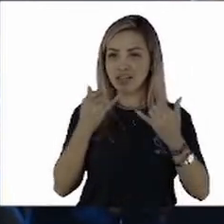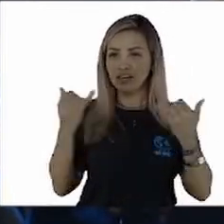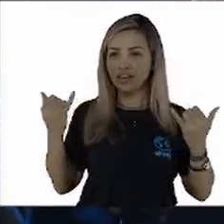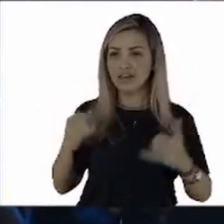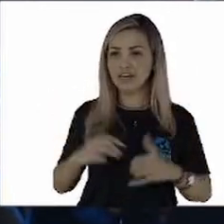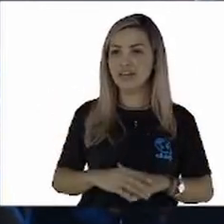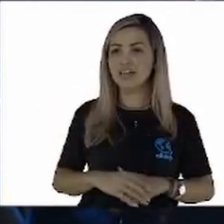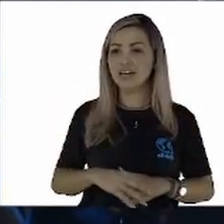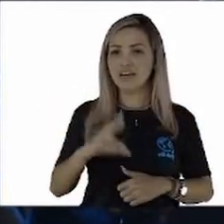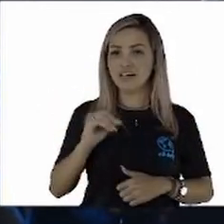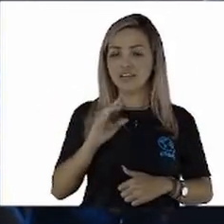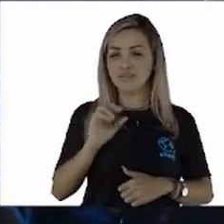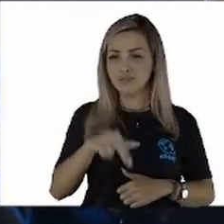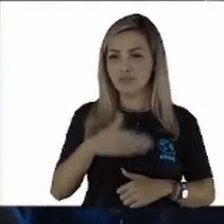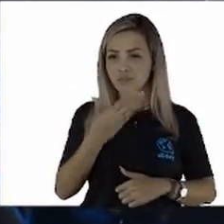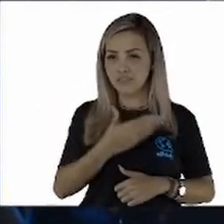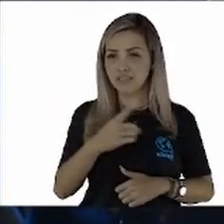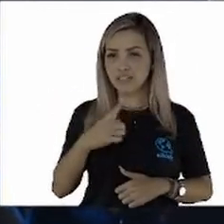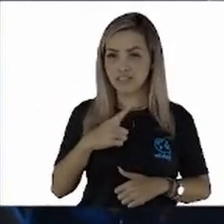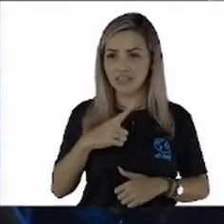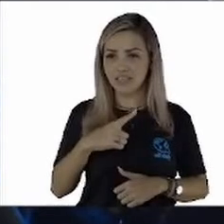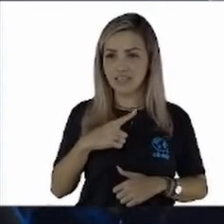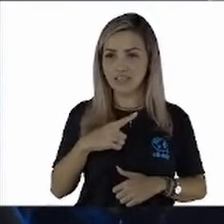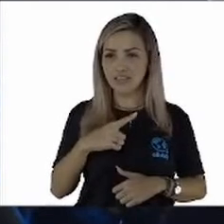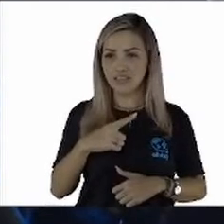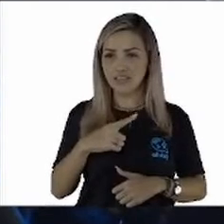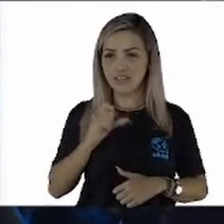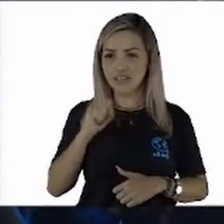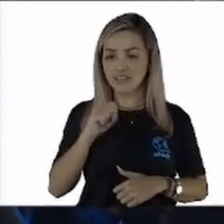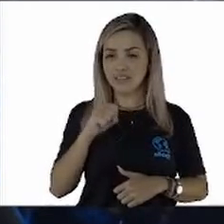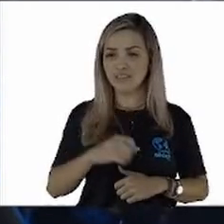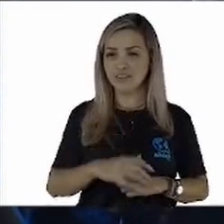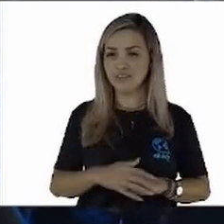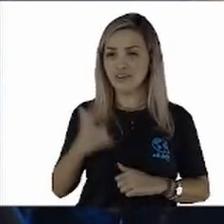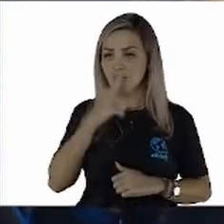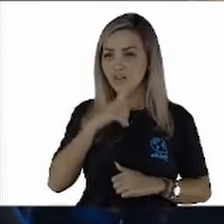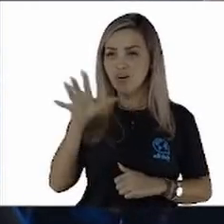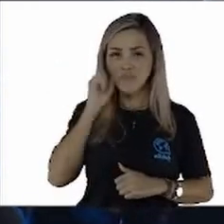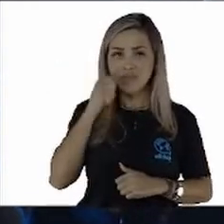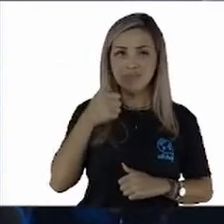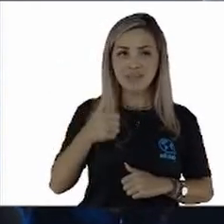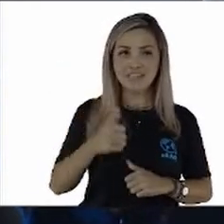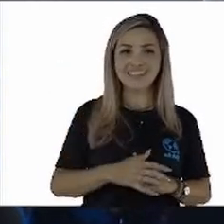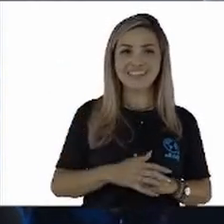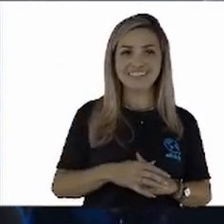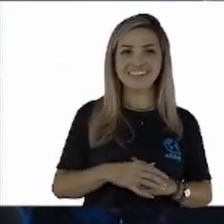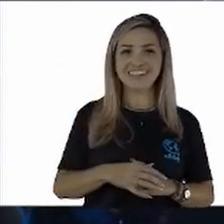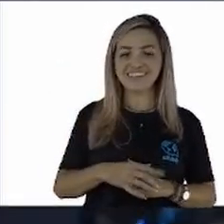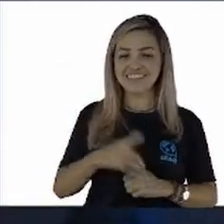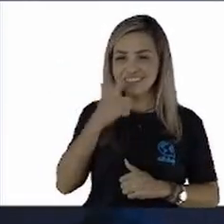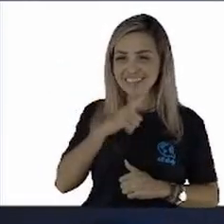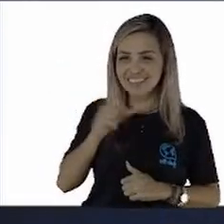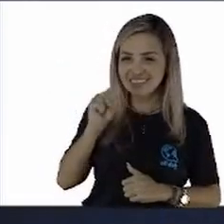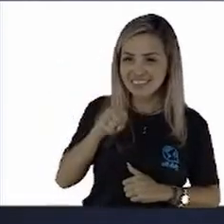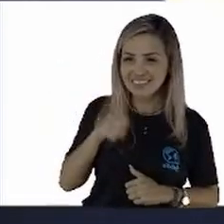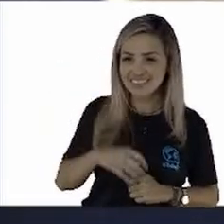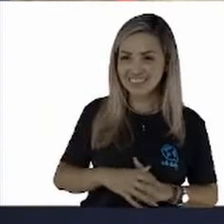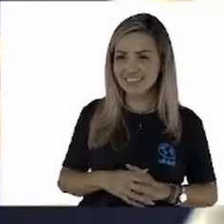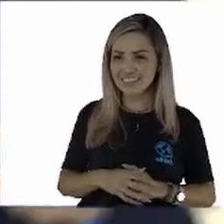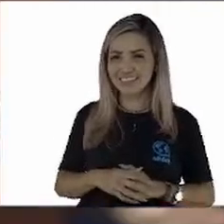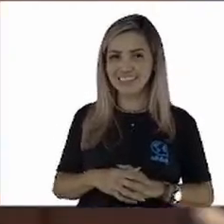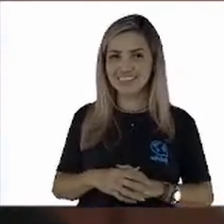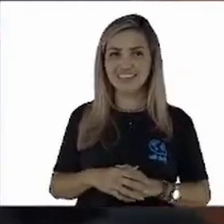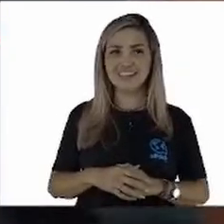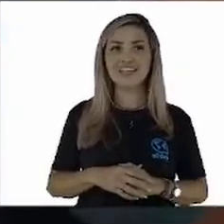que tem, aliás, Robson, você está aberto esse microfone? Faça um teste. Sim. Estão ouvindo? Faça mais um teste. Sim. Sim, está